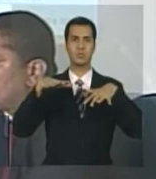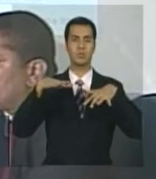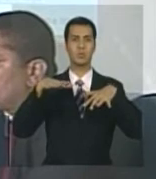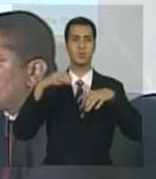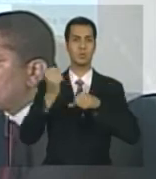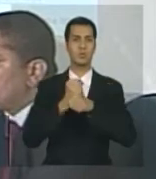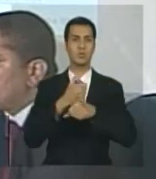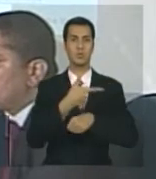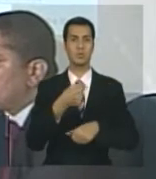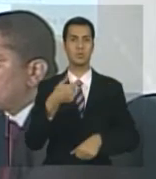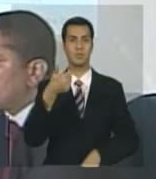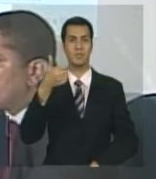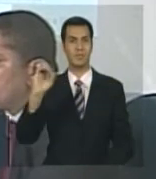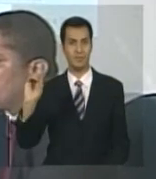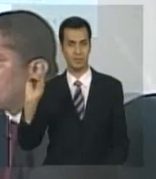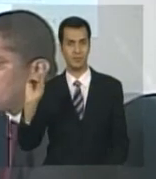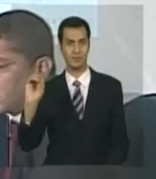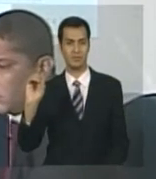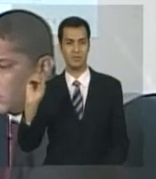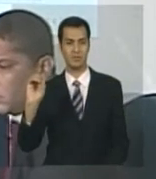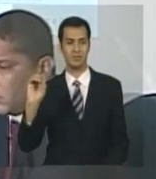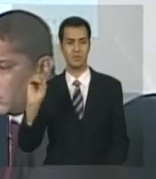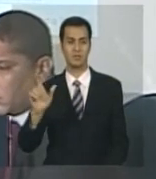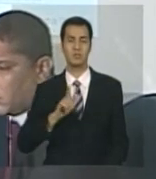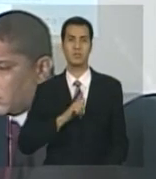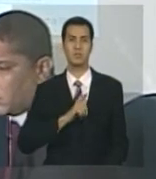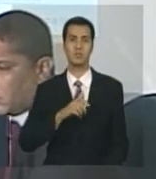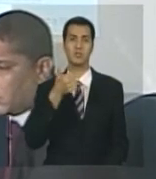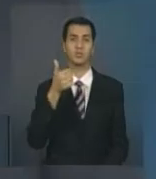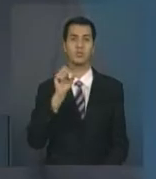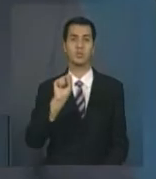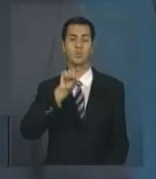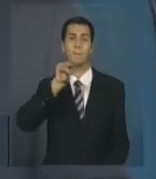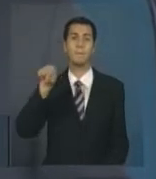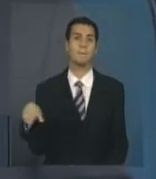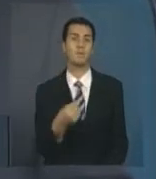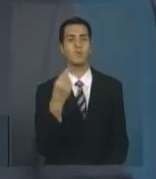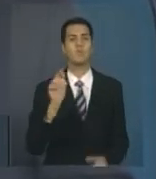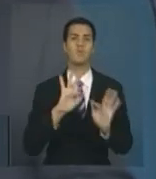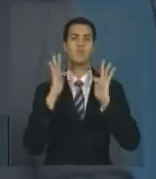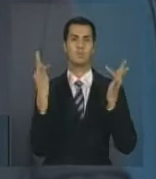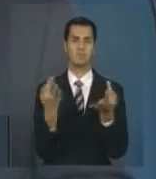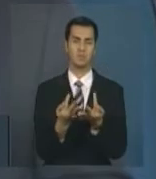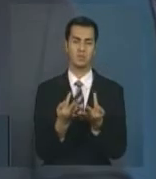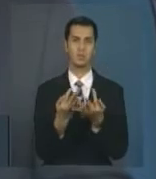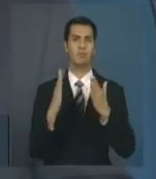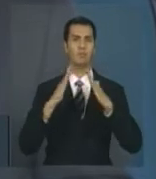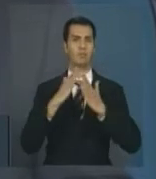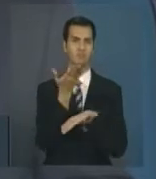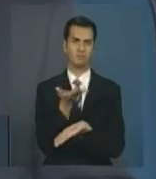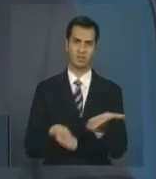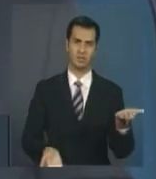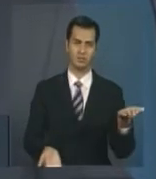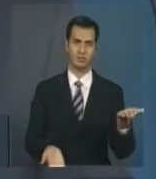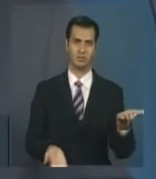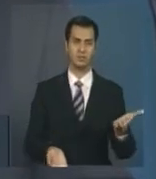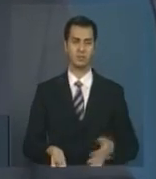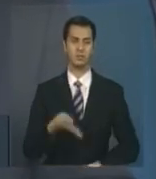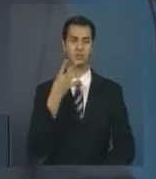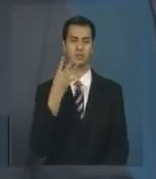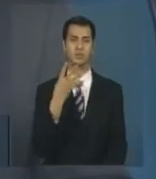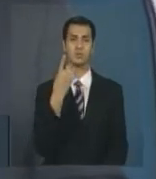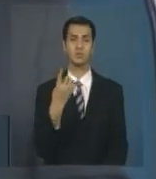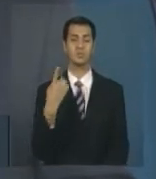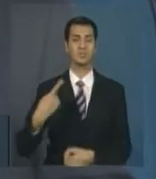ocorreu em 2010. 18 mil famílias foram desalojadas e desabrigadas.